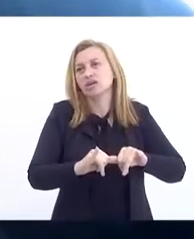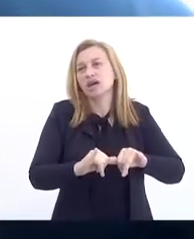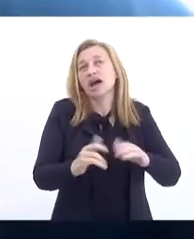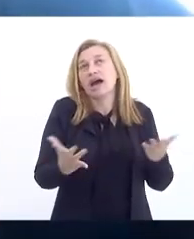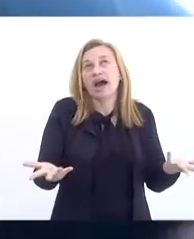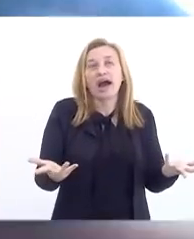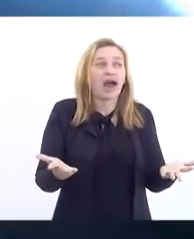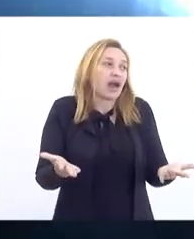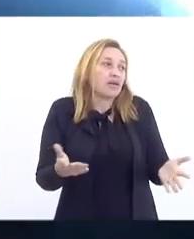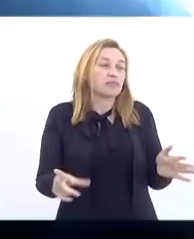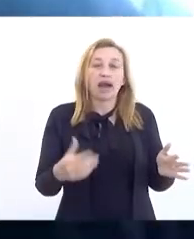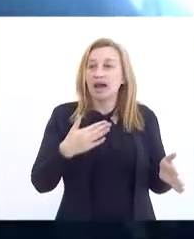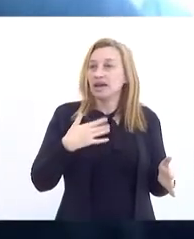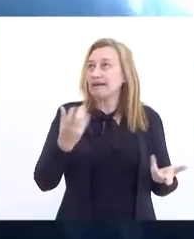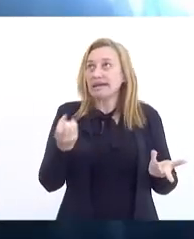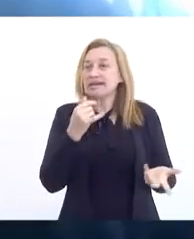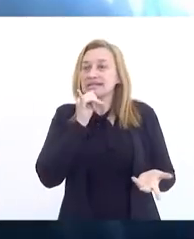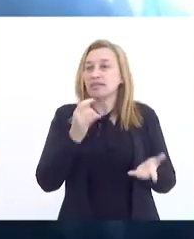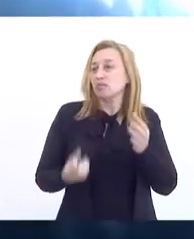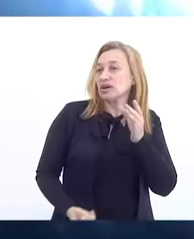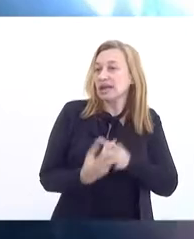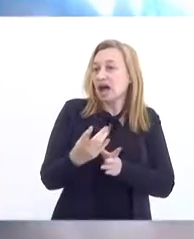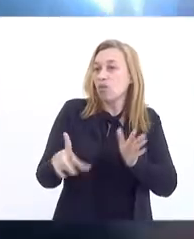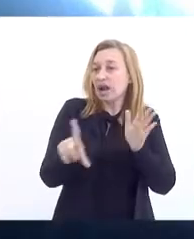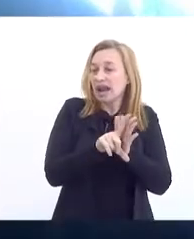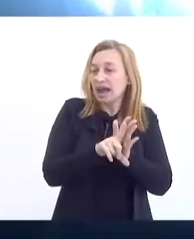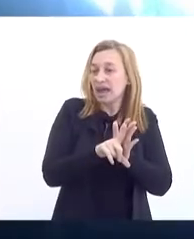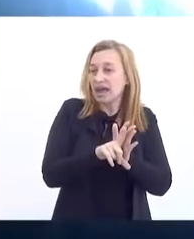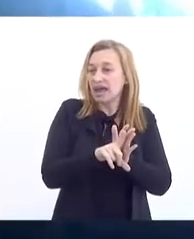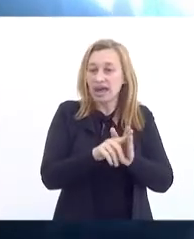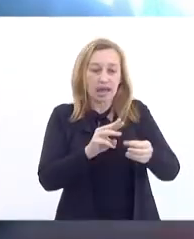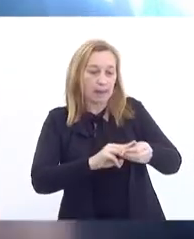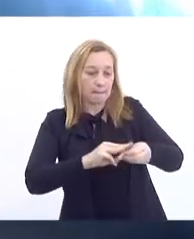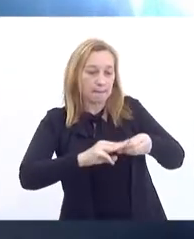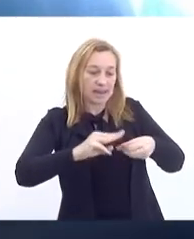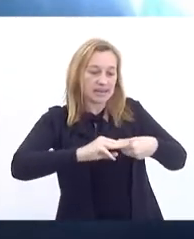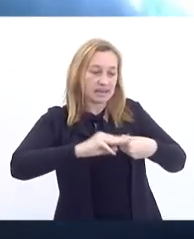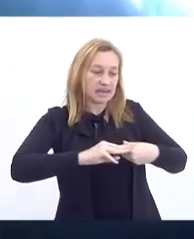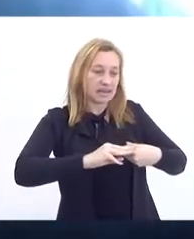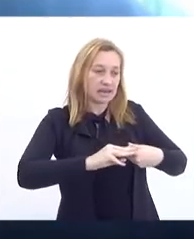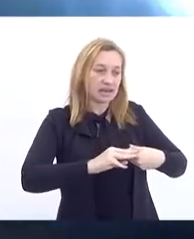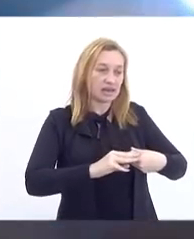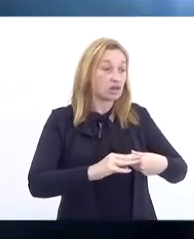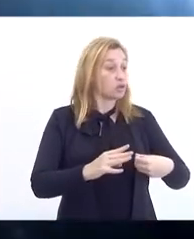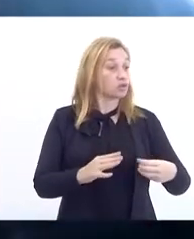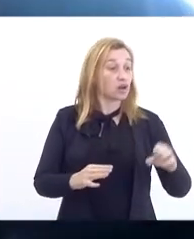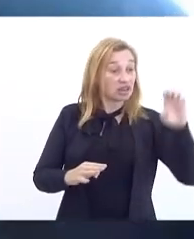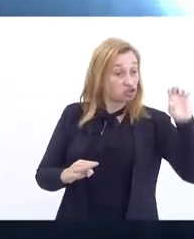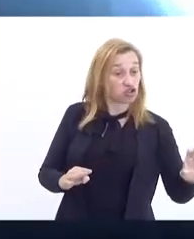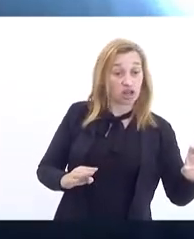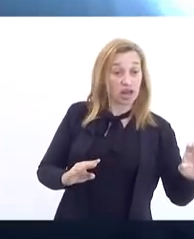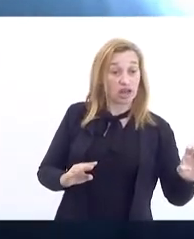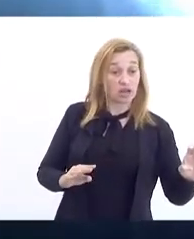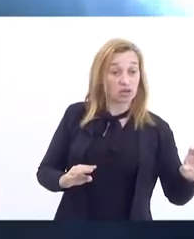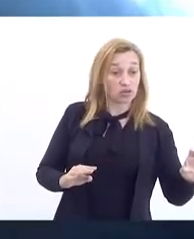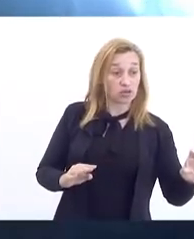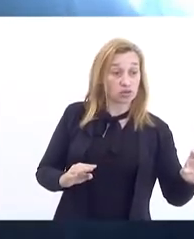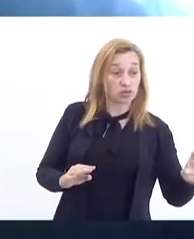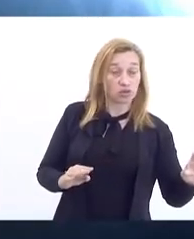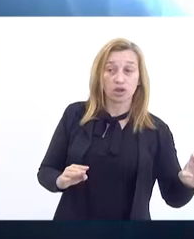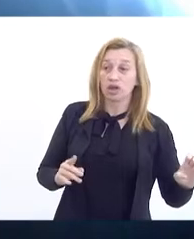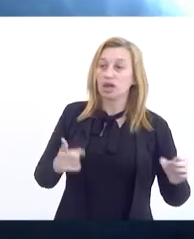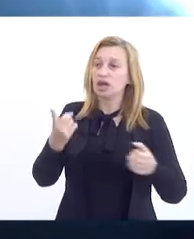empadinha de um lado e pastel do outro. Aí eu faço uma lei para botar, olha, carro, vender carro e